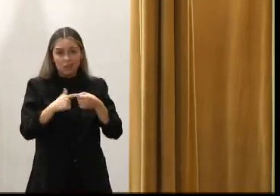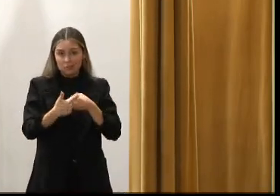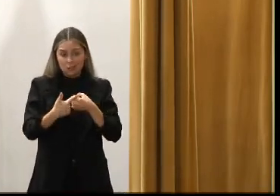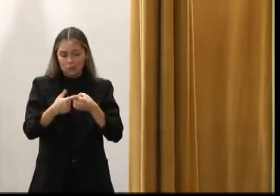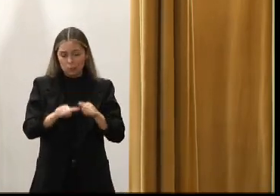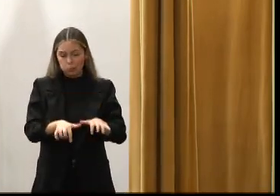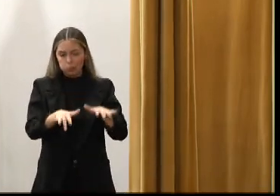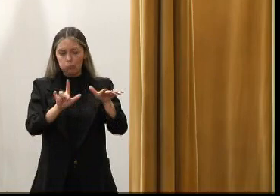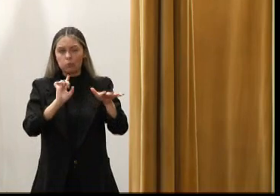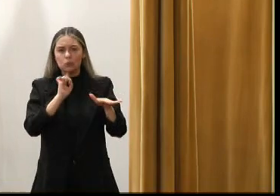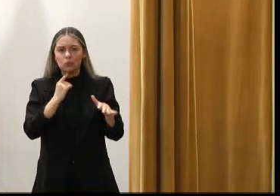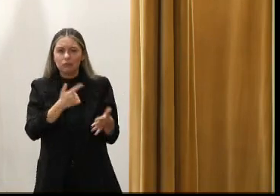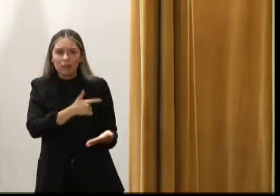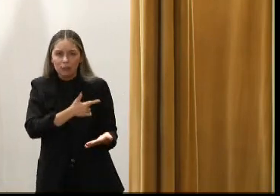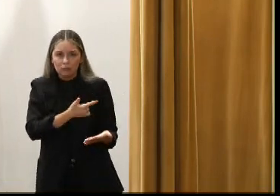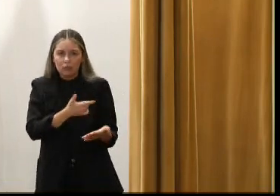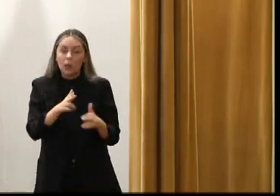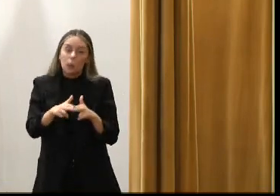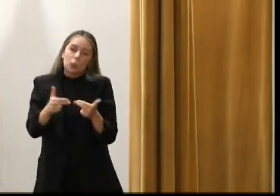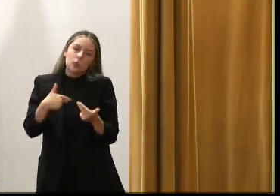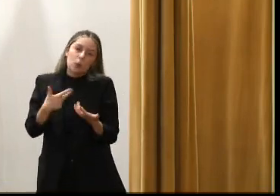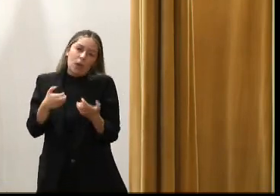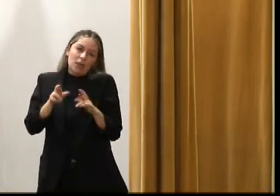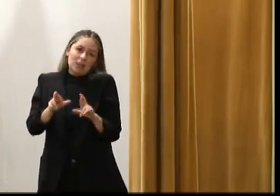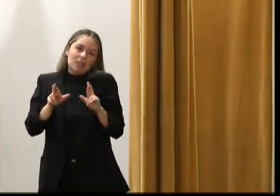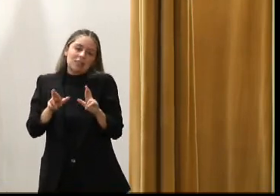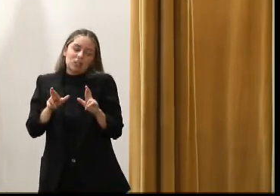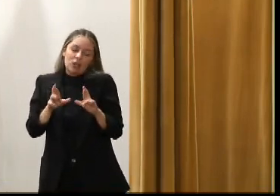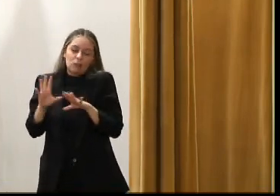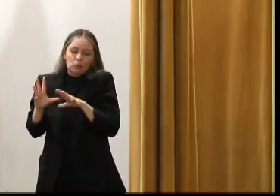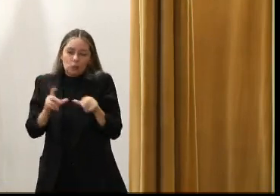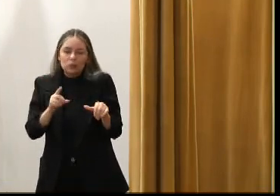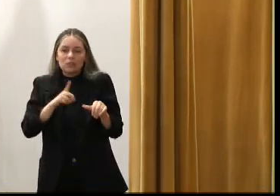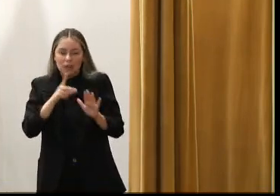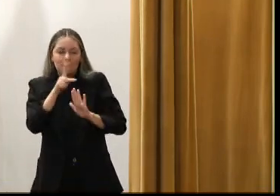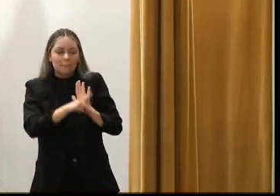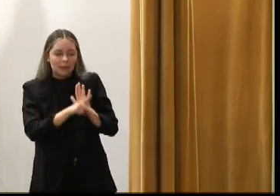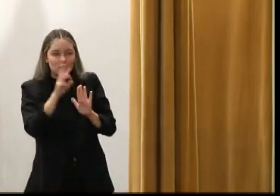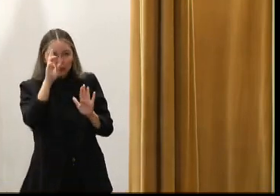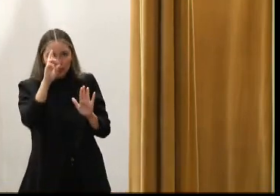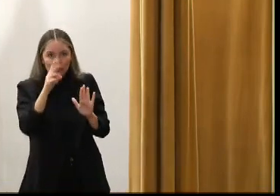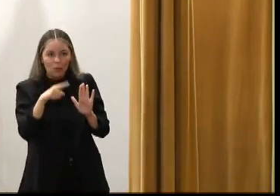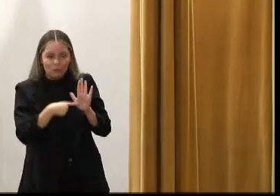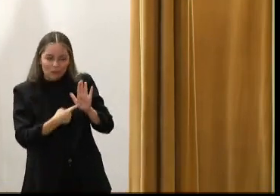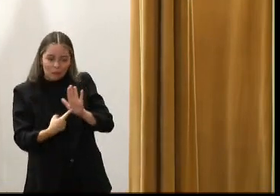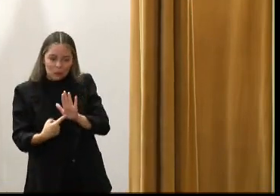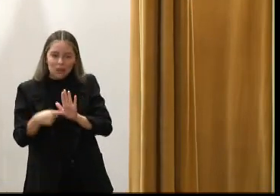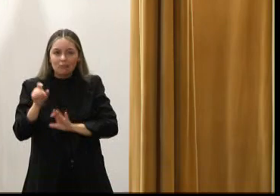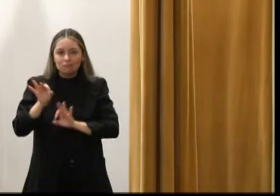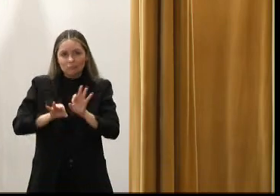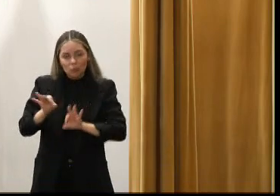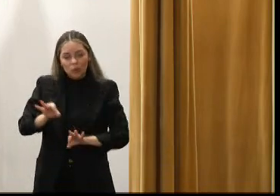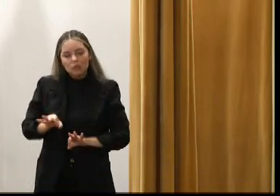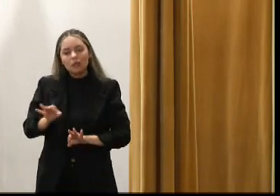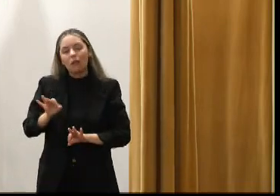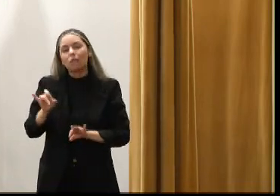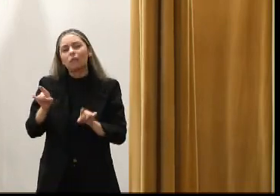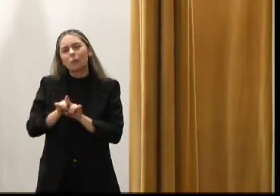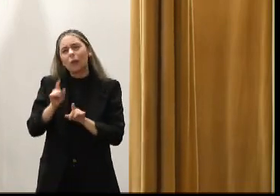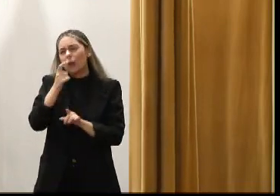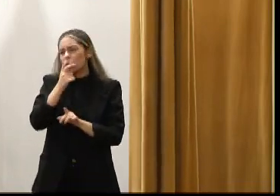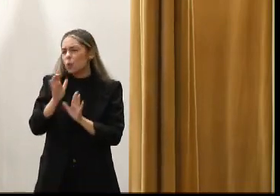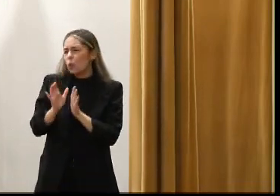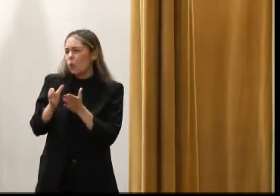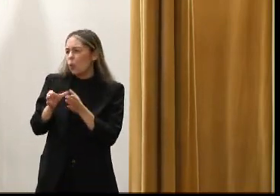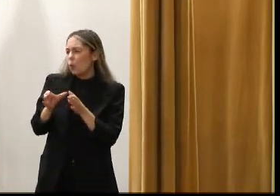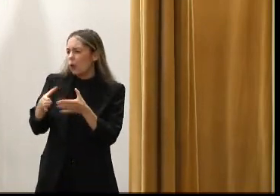está aí. Então, quero desejar a todos aqui, acho que tem aqui o plano diretor da cidade, que também está em andamento. Nós tivemos acho que foi um congresso, foi isso?